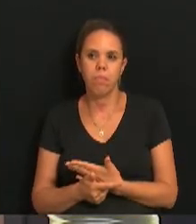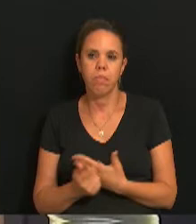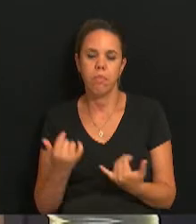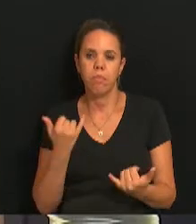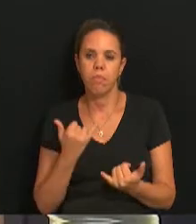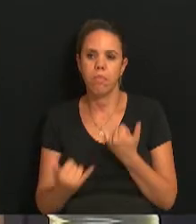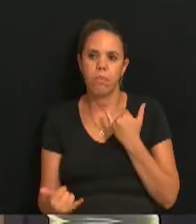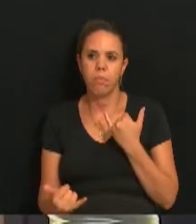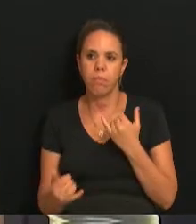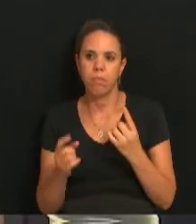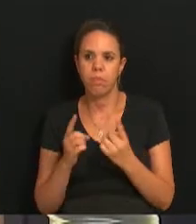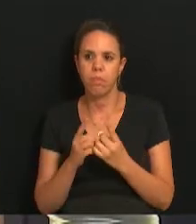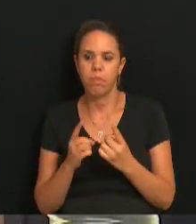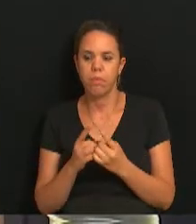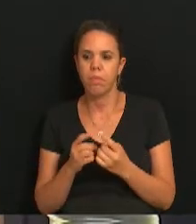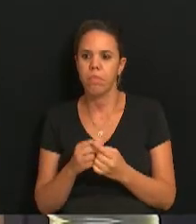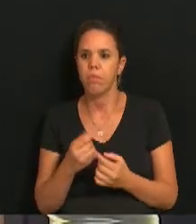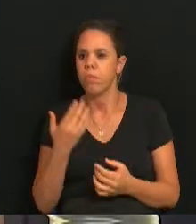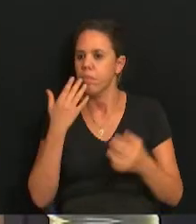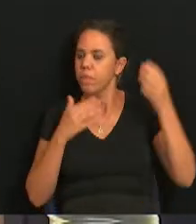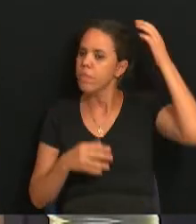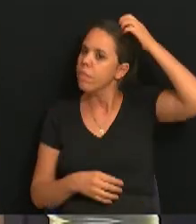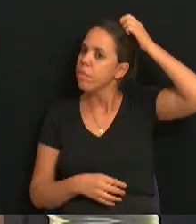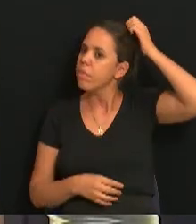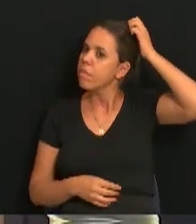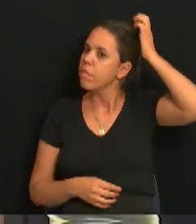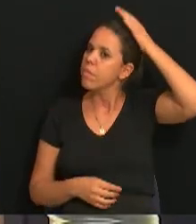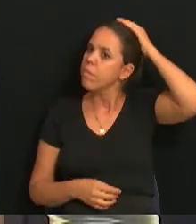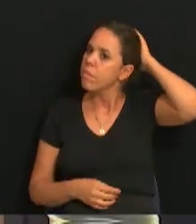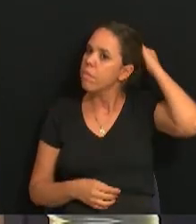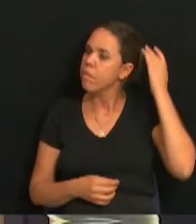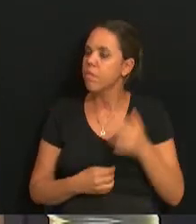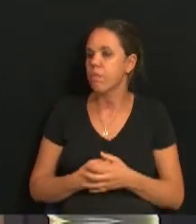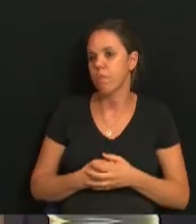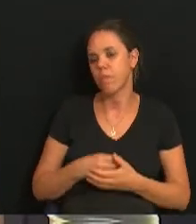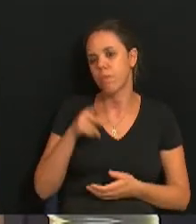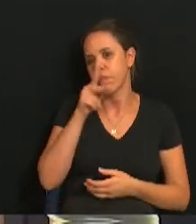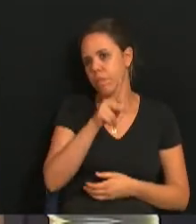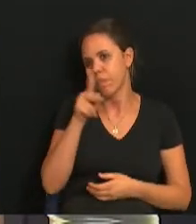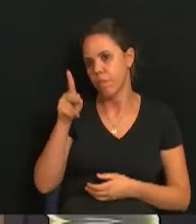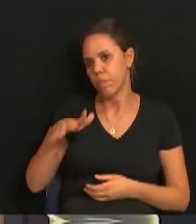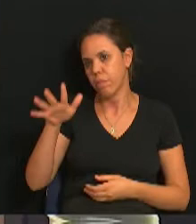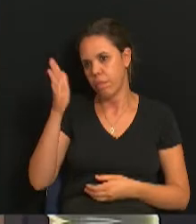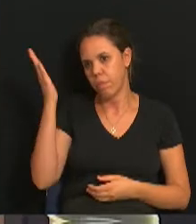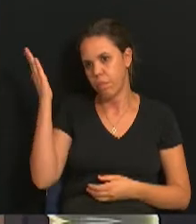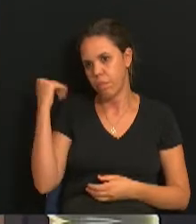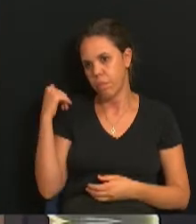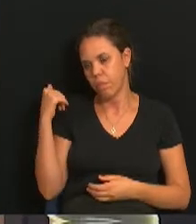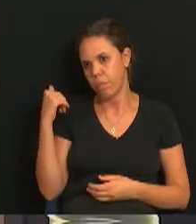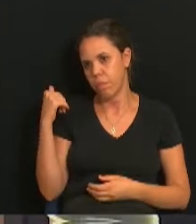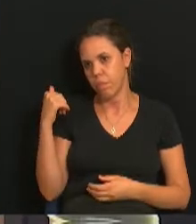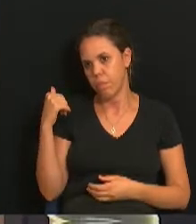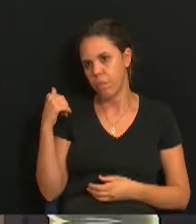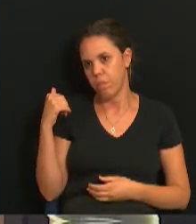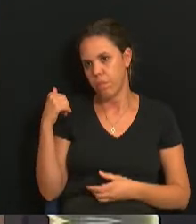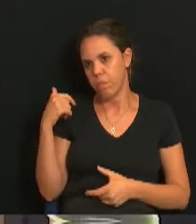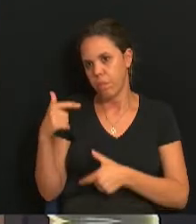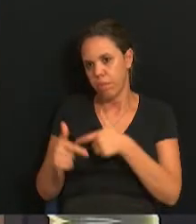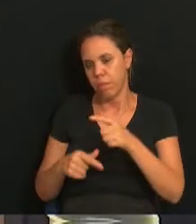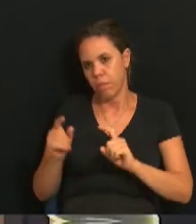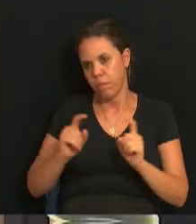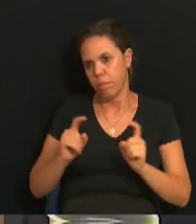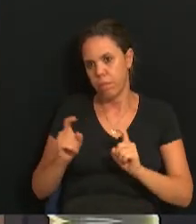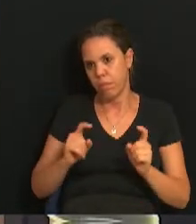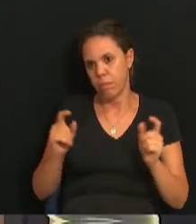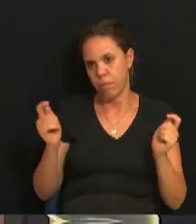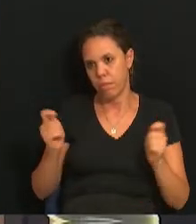estão atendendo diretamente as crianças. Então, essas professoras, sabendo da realização dessa reunião, dessa comissão,